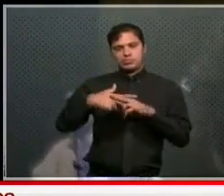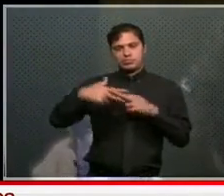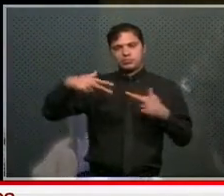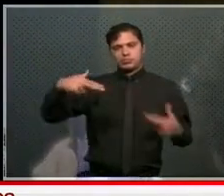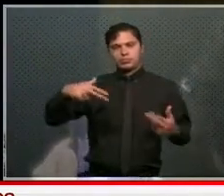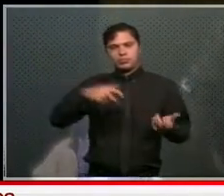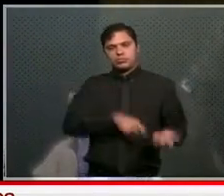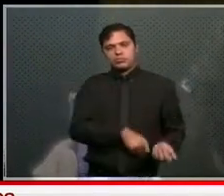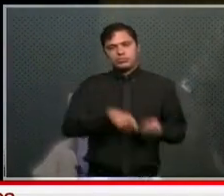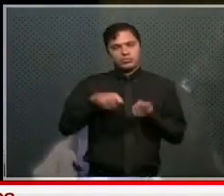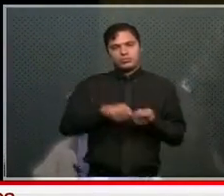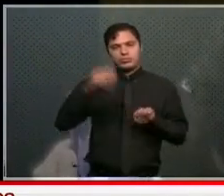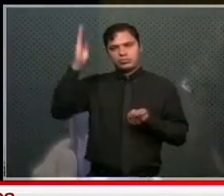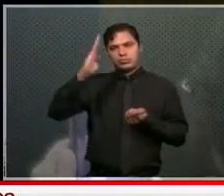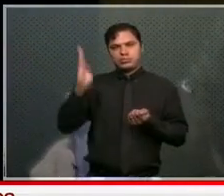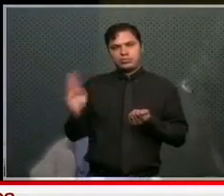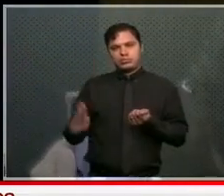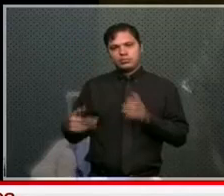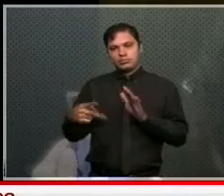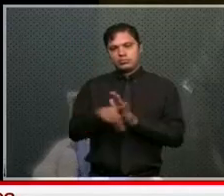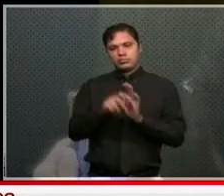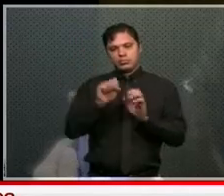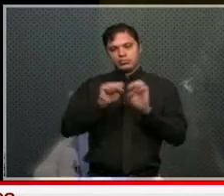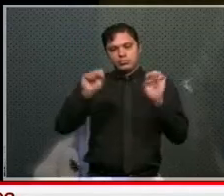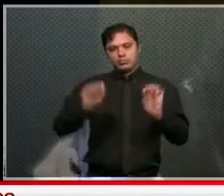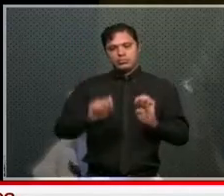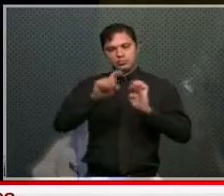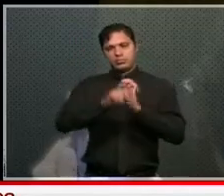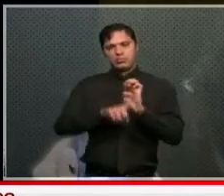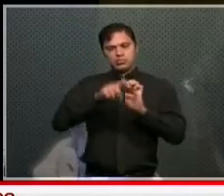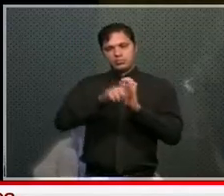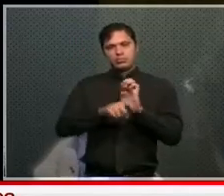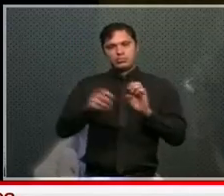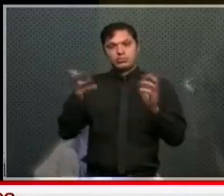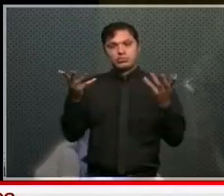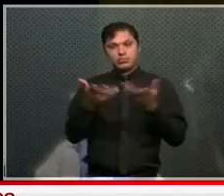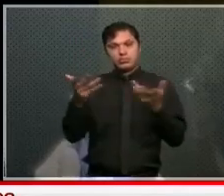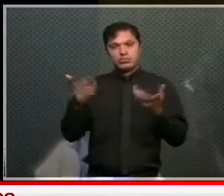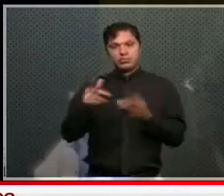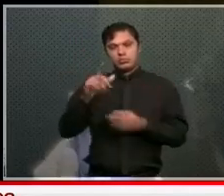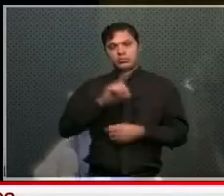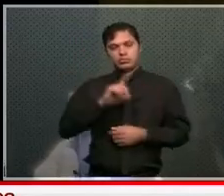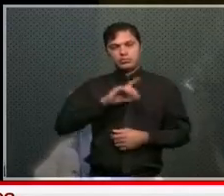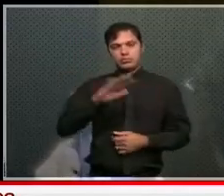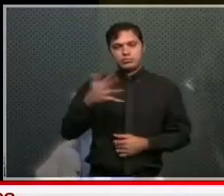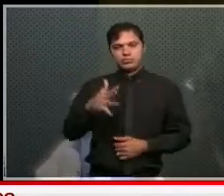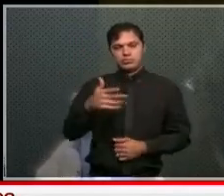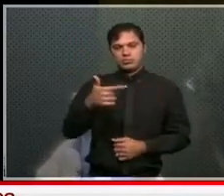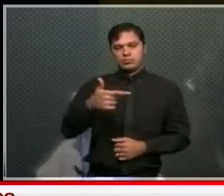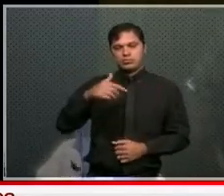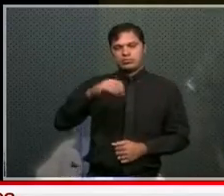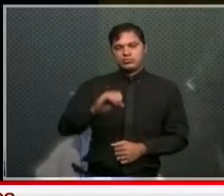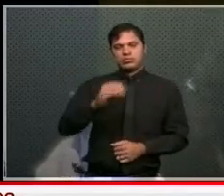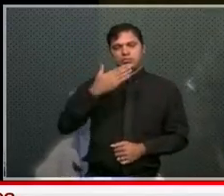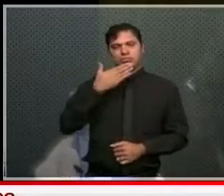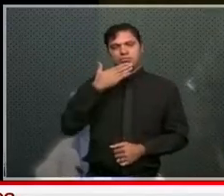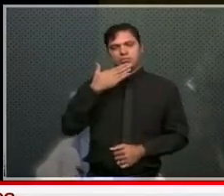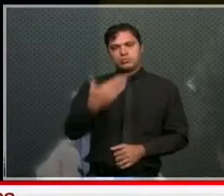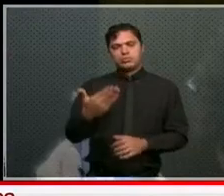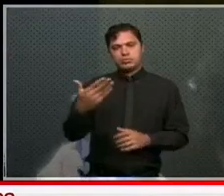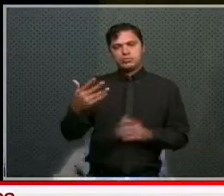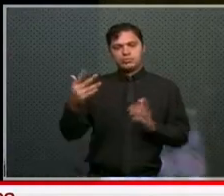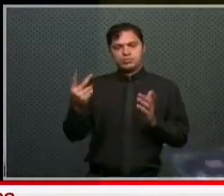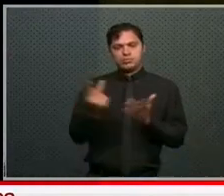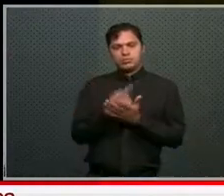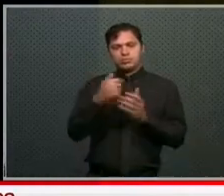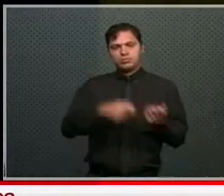a nível Nacional do sistema Embrapa nós temos hoje cerca de 20 cultivares BRS